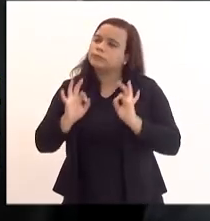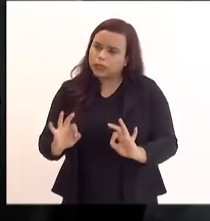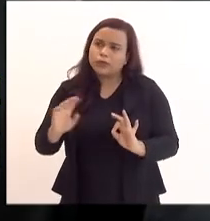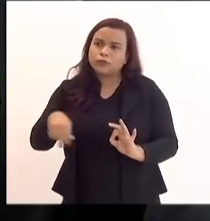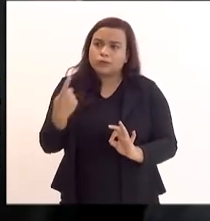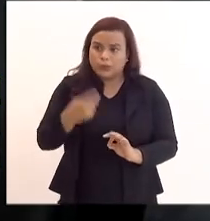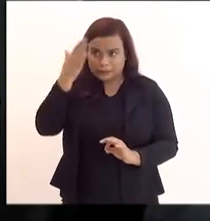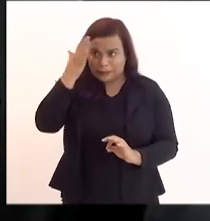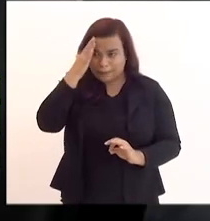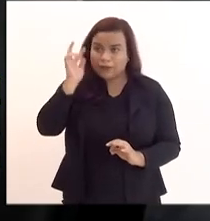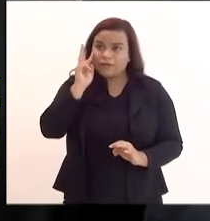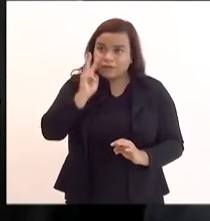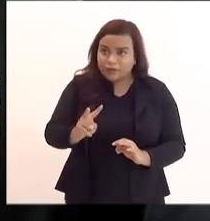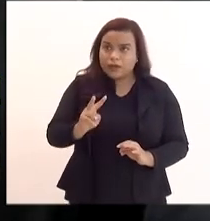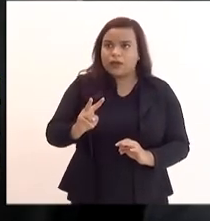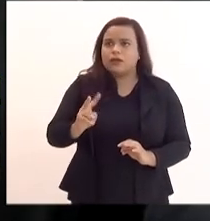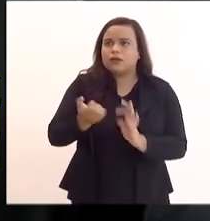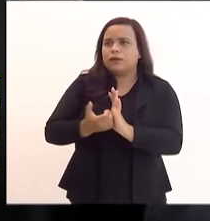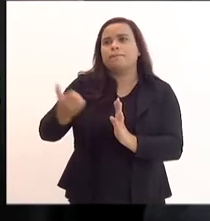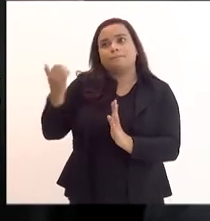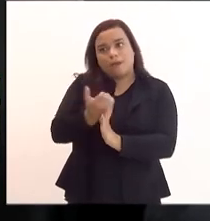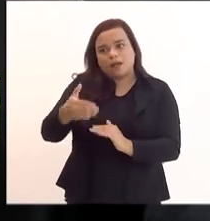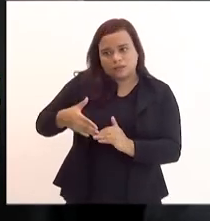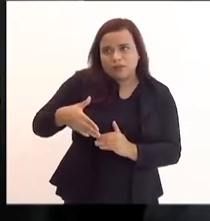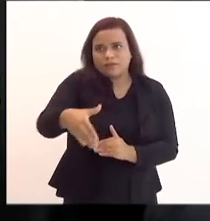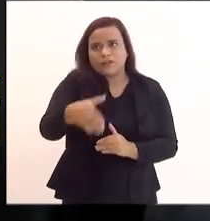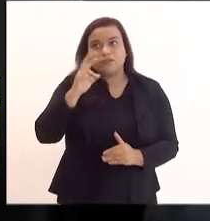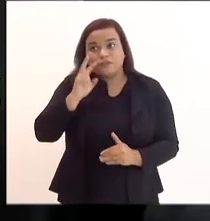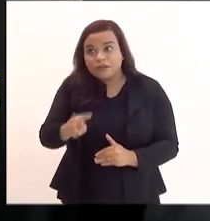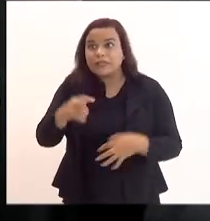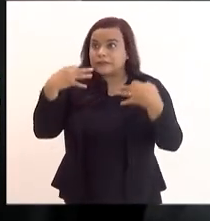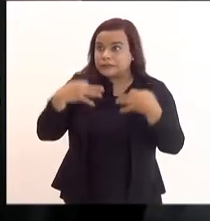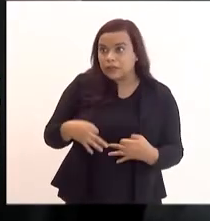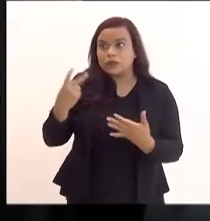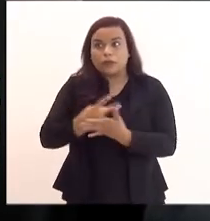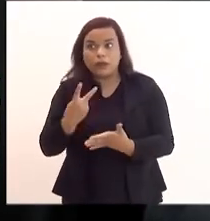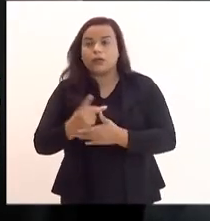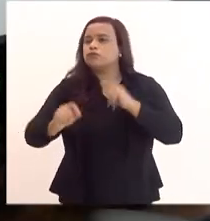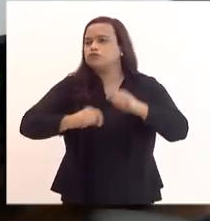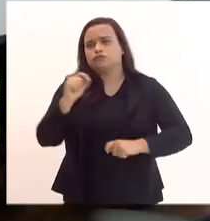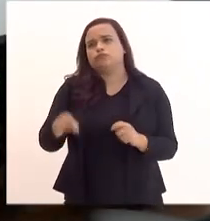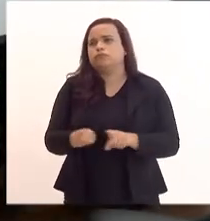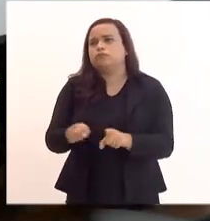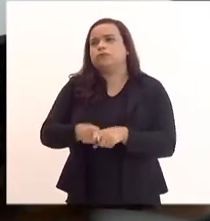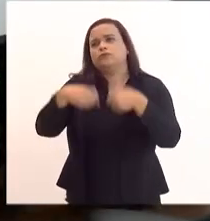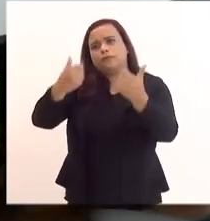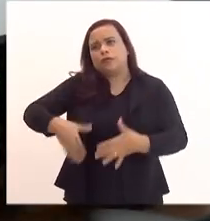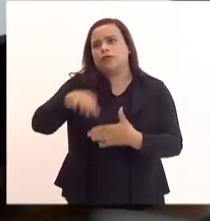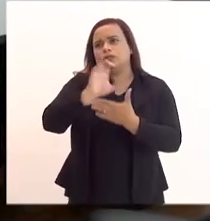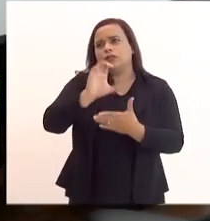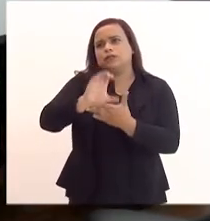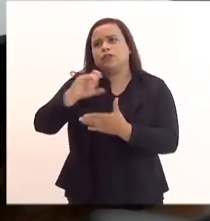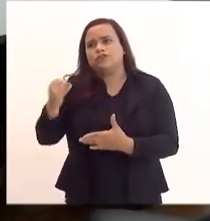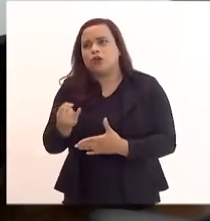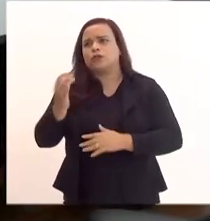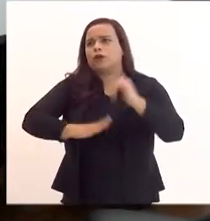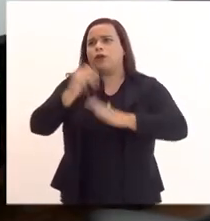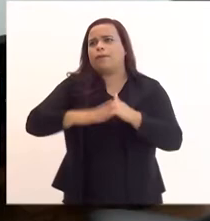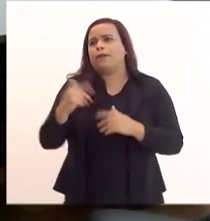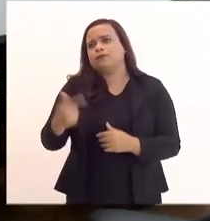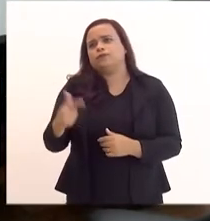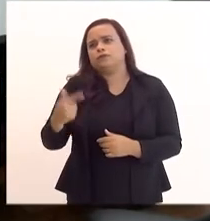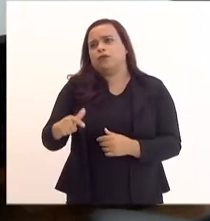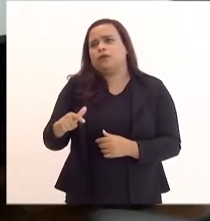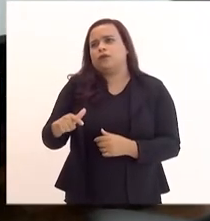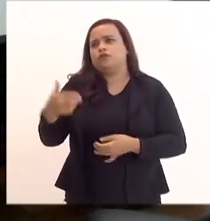possa eventualmente limar de uma vez por todas essa aberração. Ou até dizer que a CCJ é incompetente para julgar a emenda, destaque em plenário.